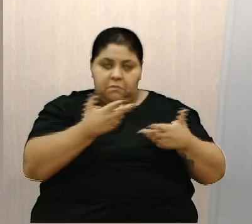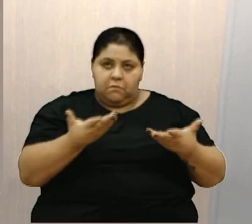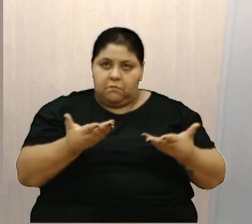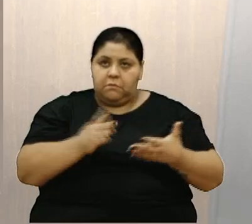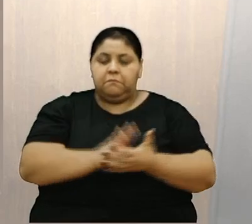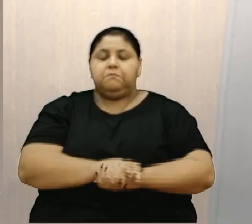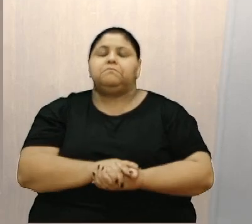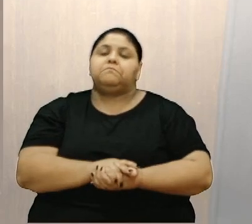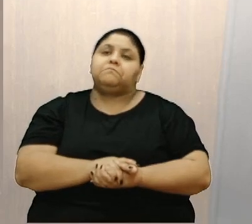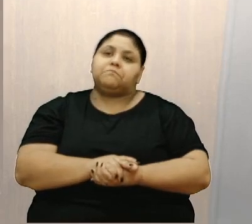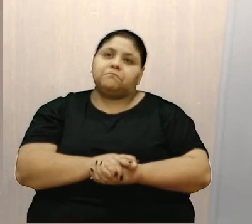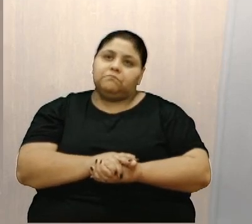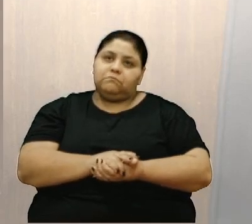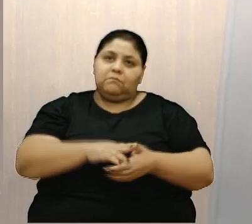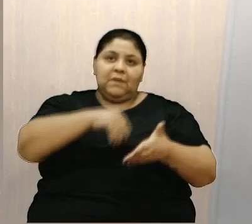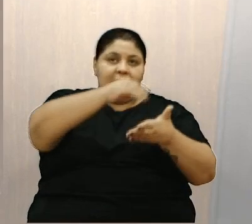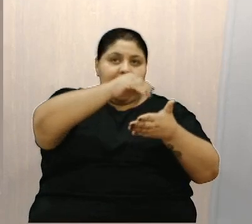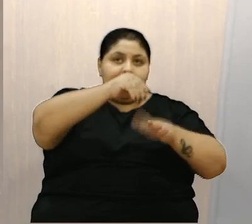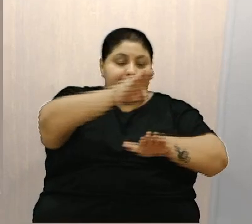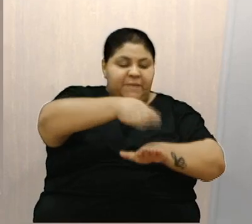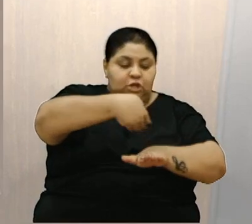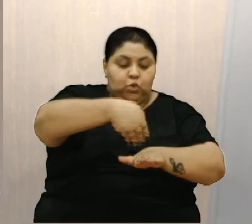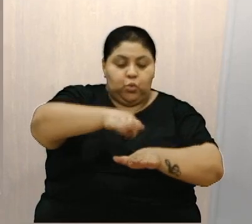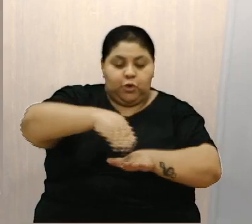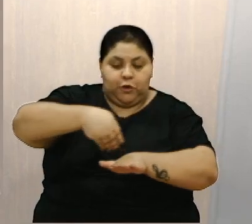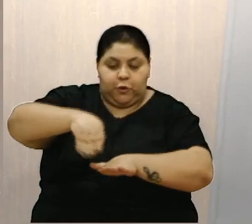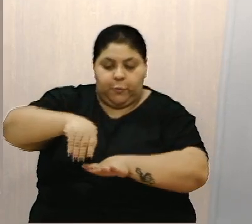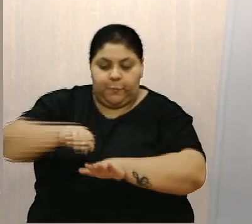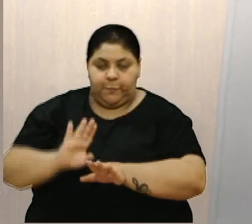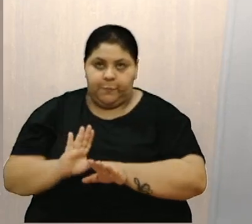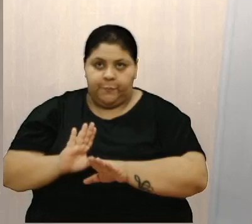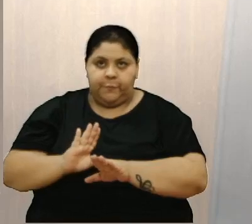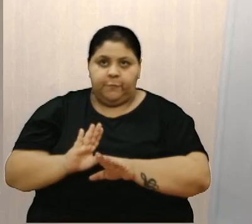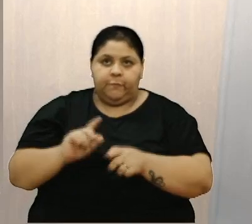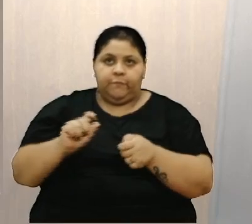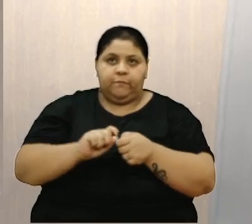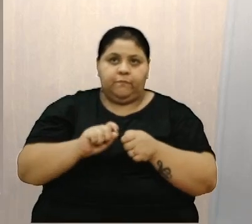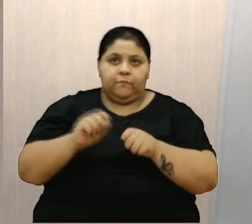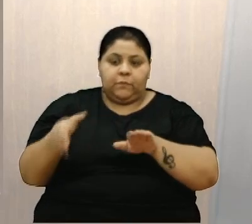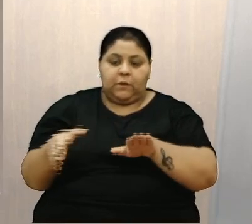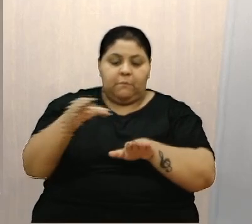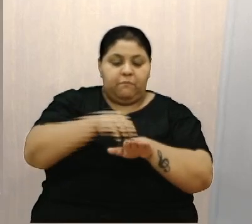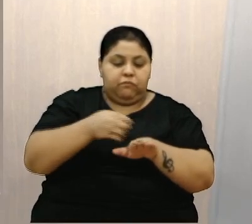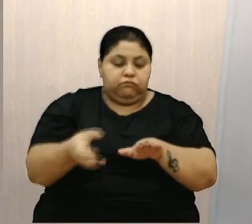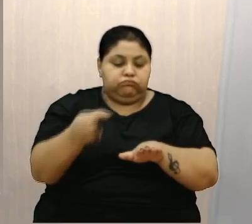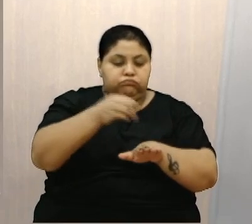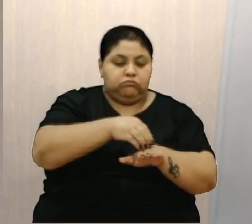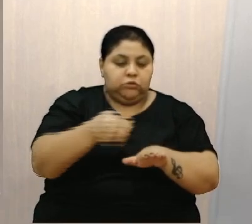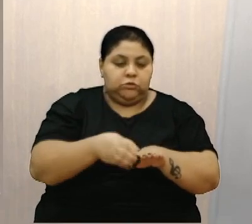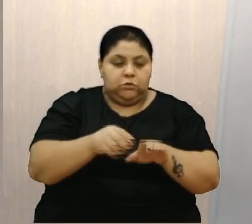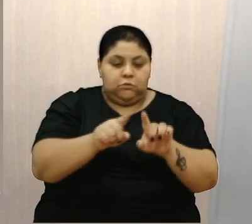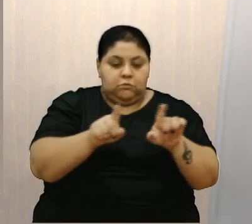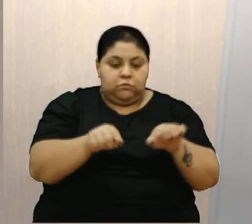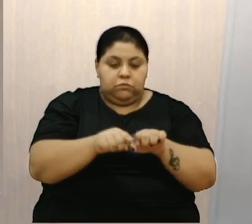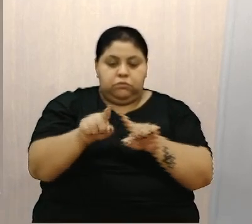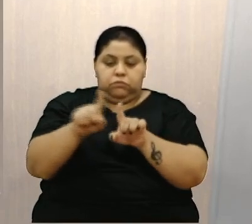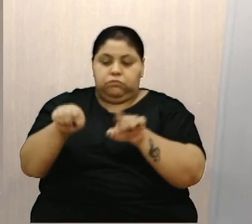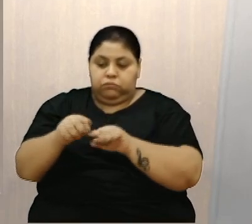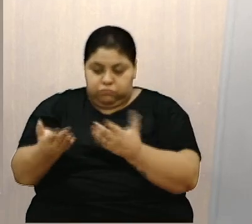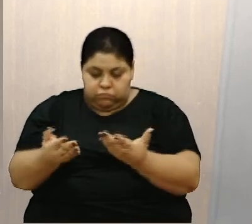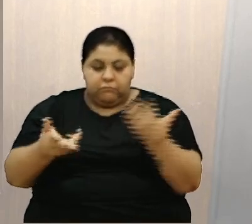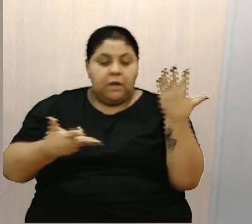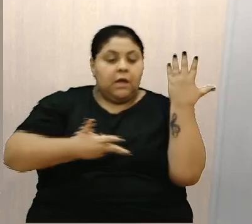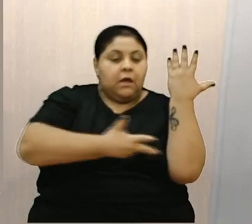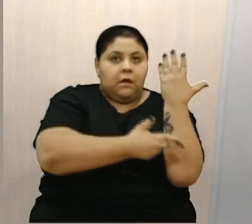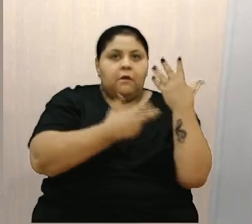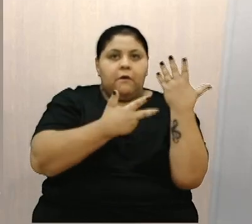Foi feita a pintura no chão, foi feito a colocação de placas, foi feito a poda de árvore,